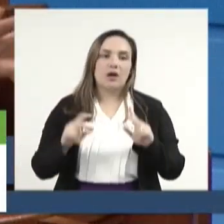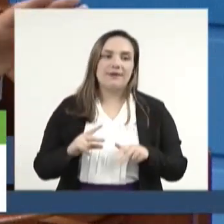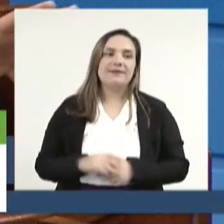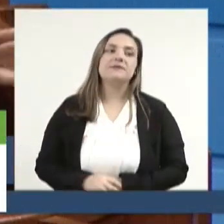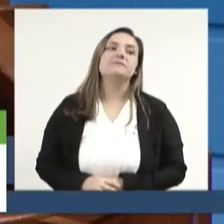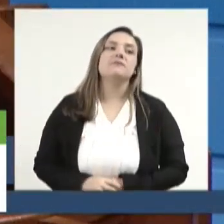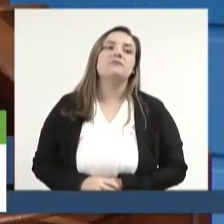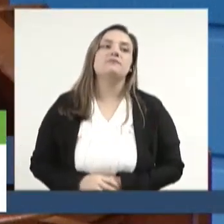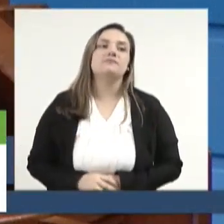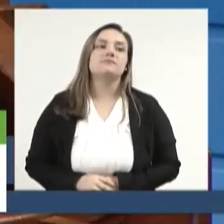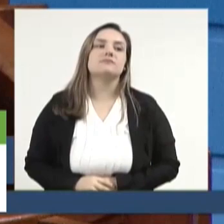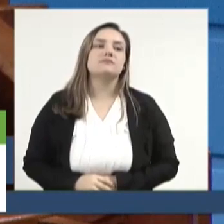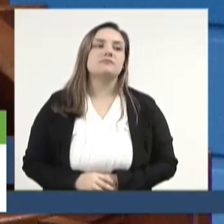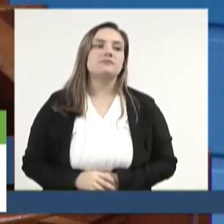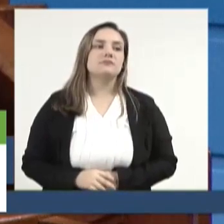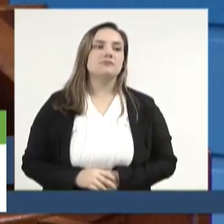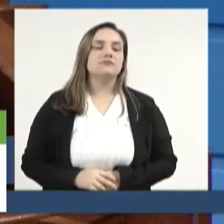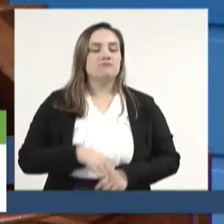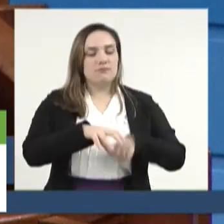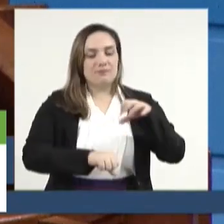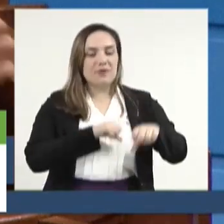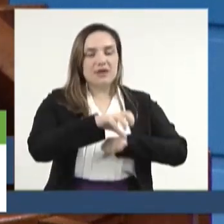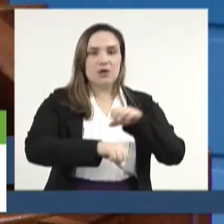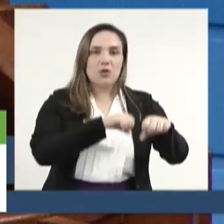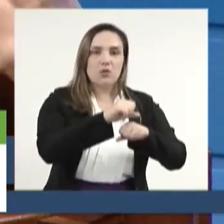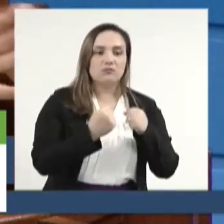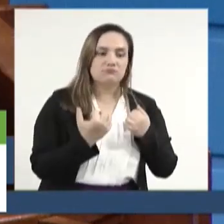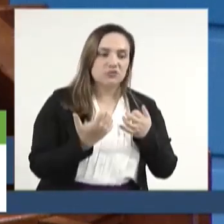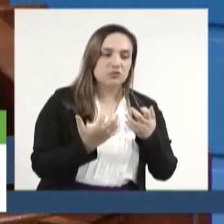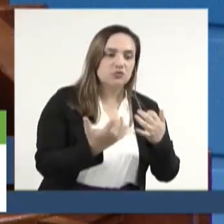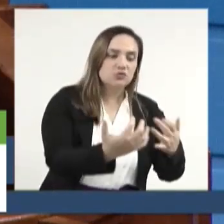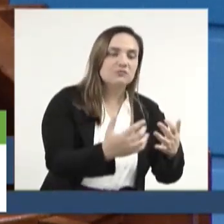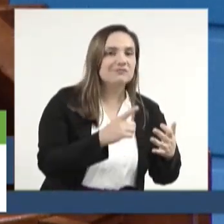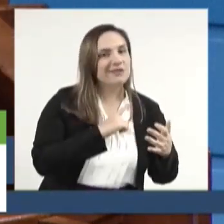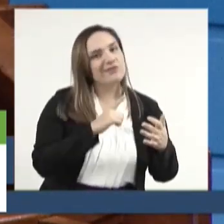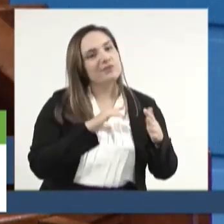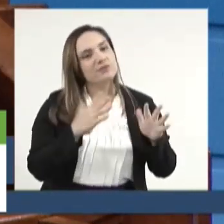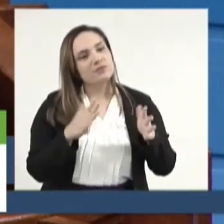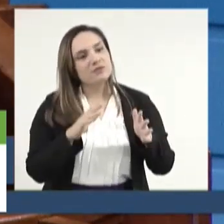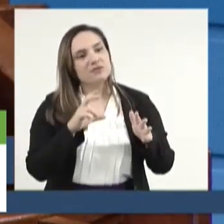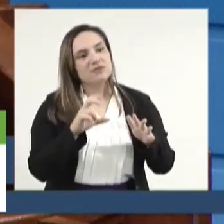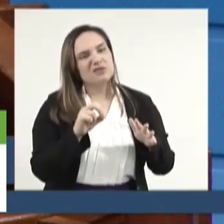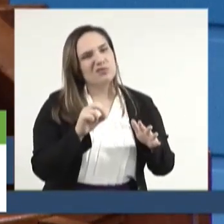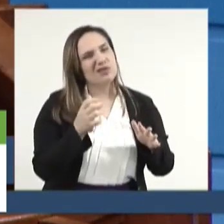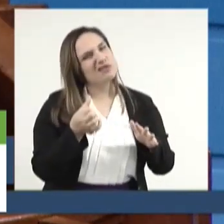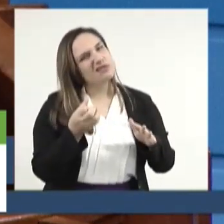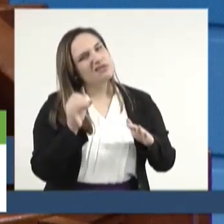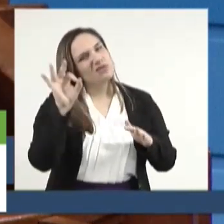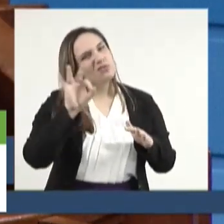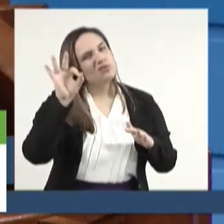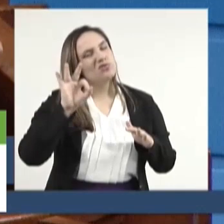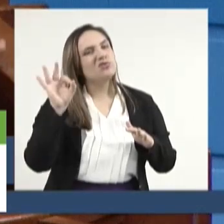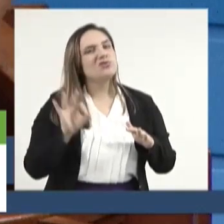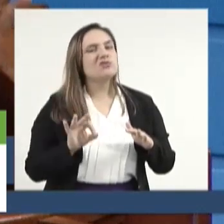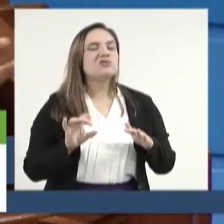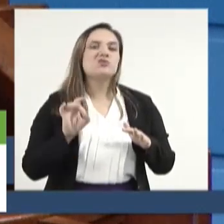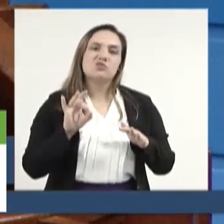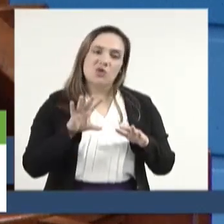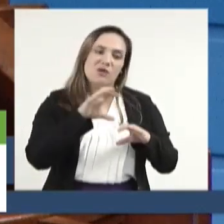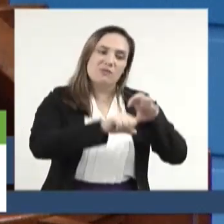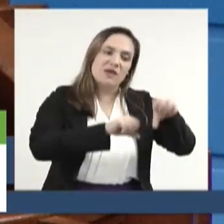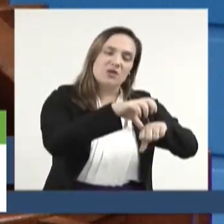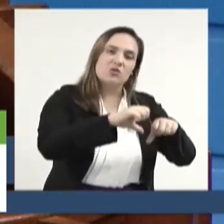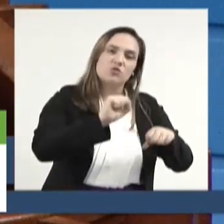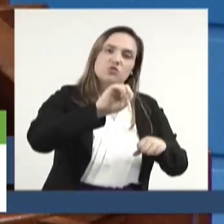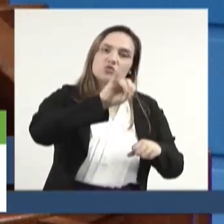Após a colheita de cerca de metade, 50%, pouco mais de 50% a 60% da colheita